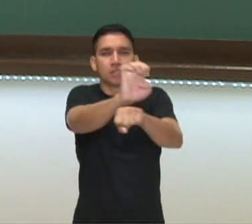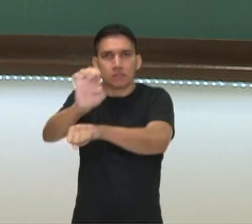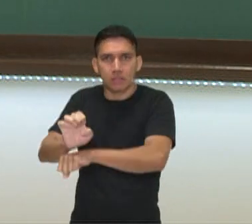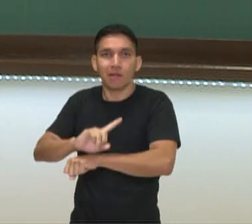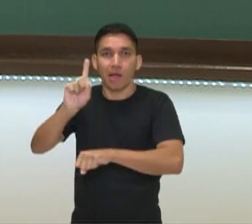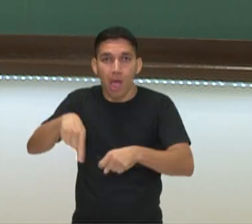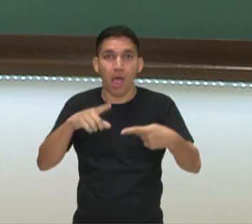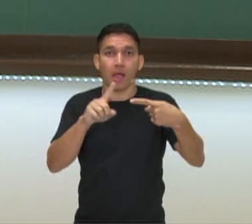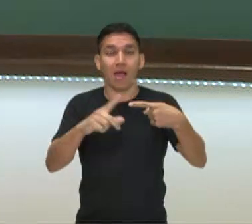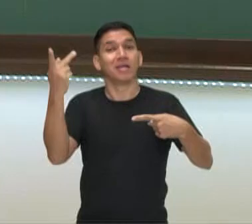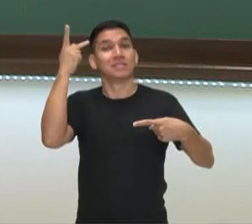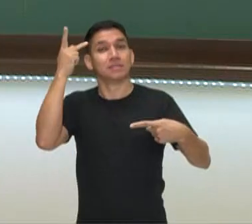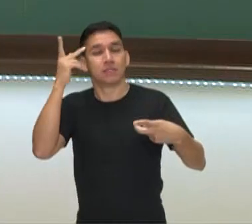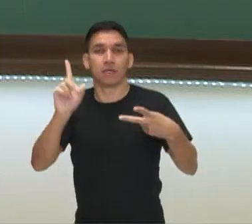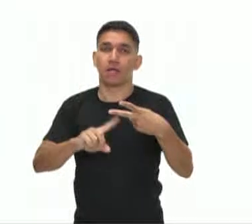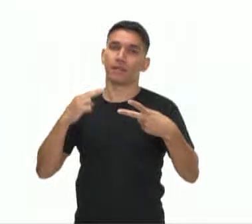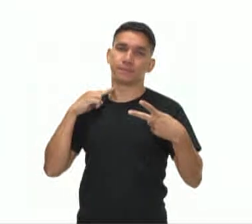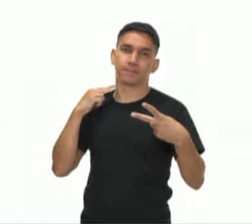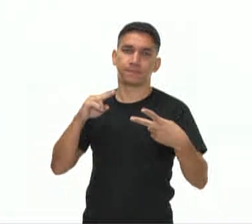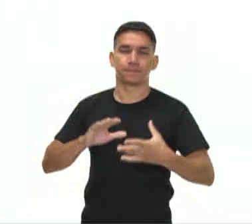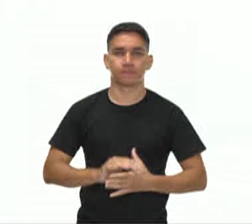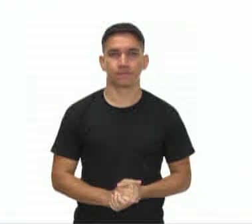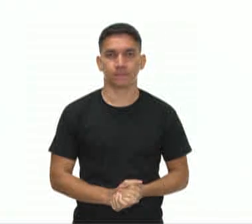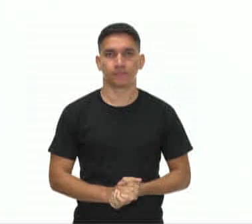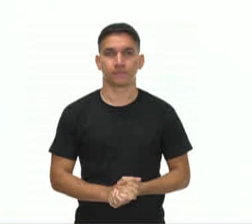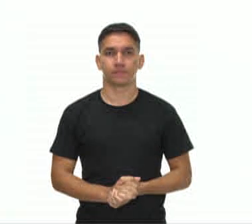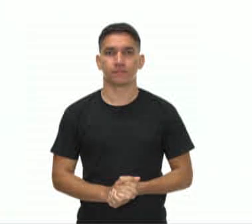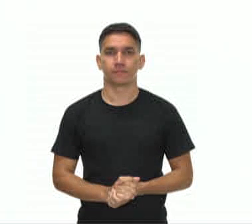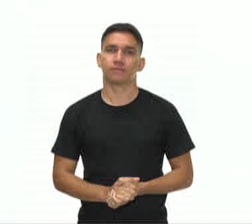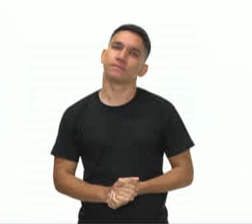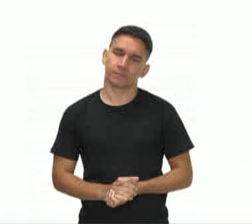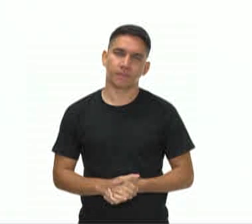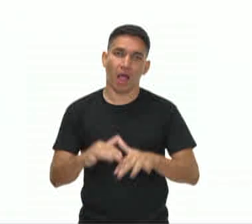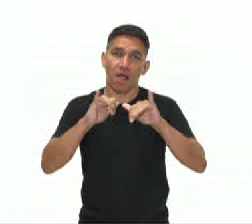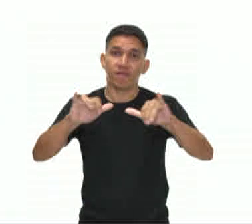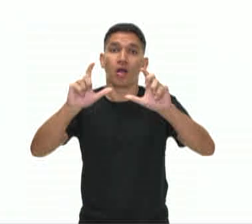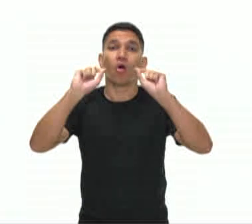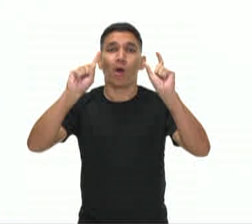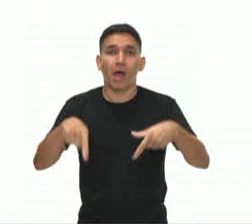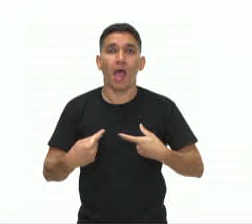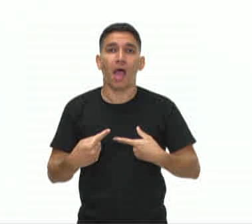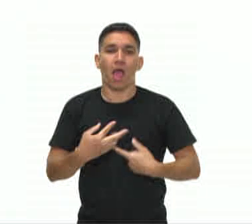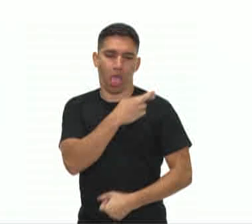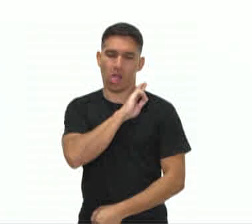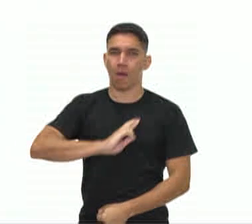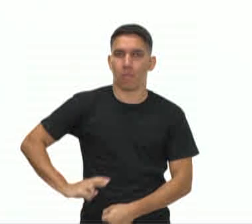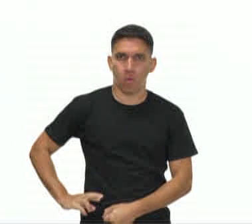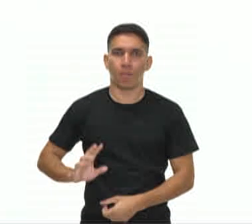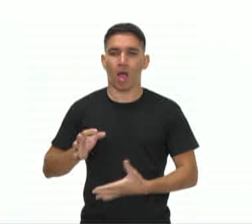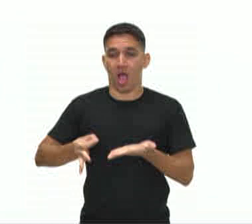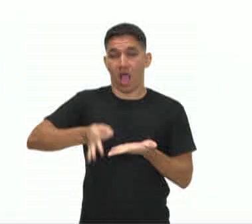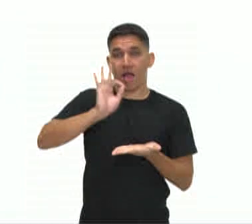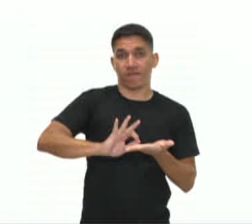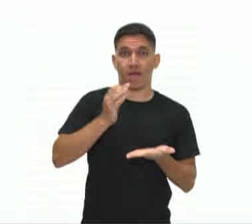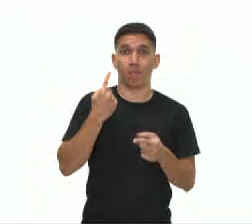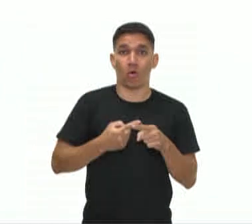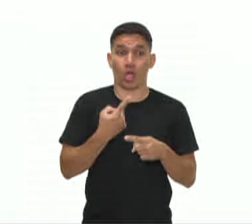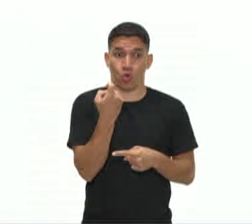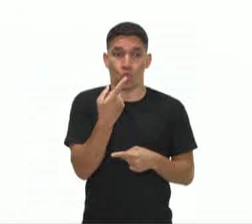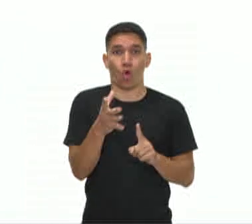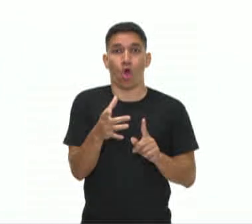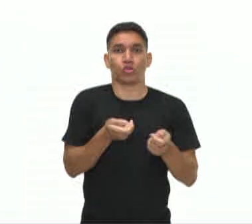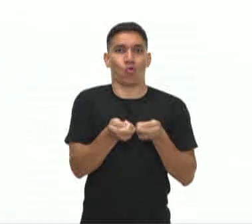de São Paulo e o estado de Minas Gerais, né, chamada República Café com Leite, porque um dominava o café e o